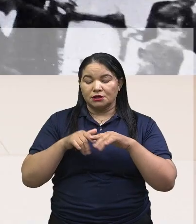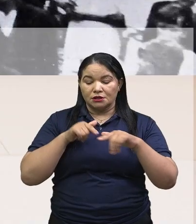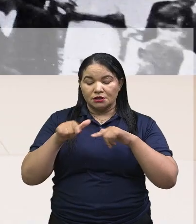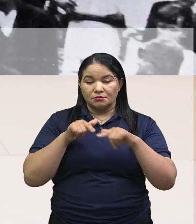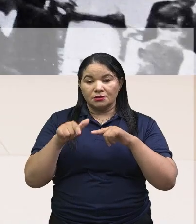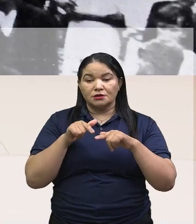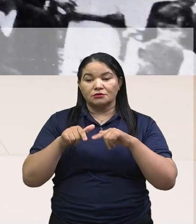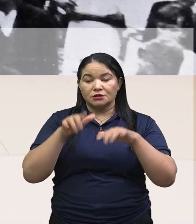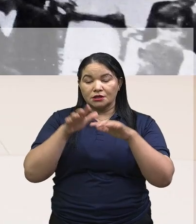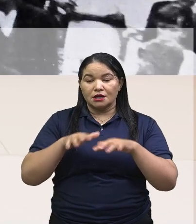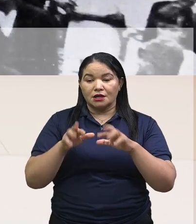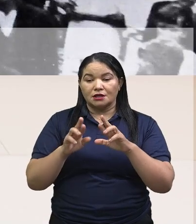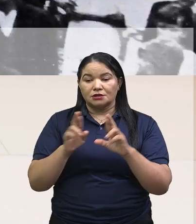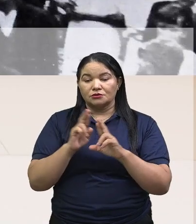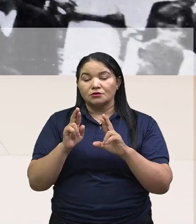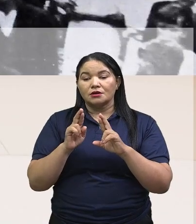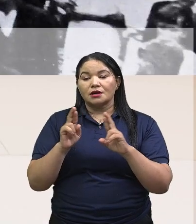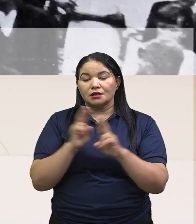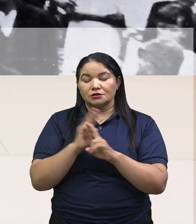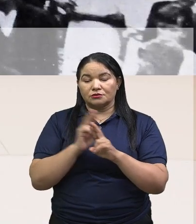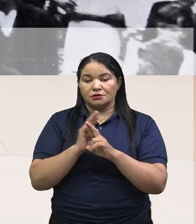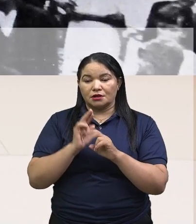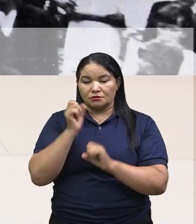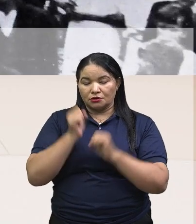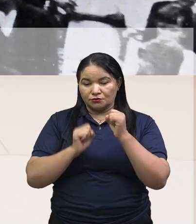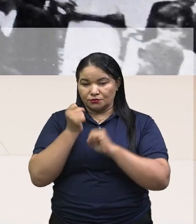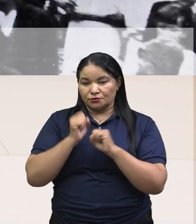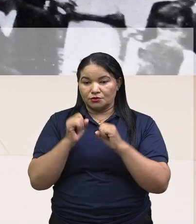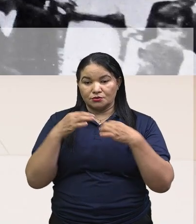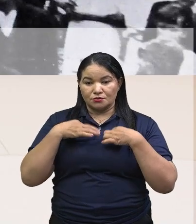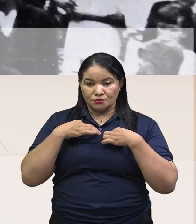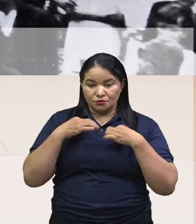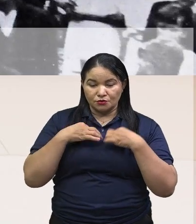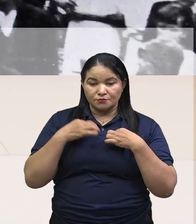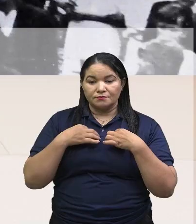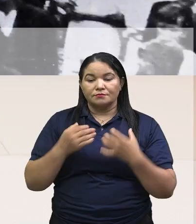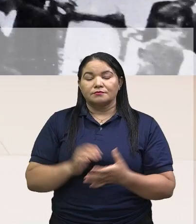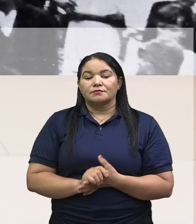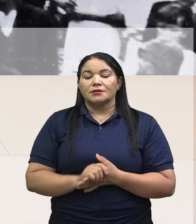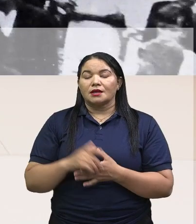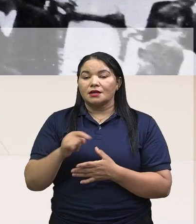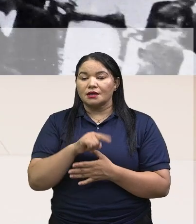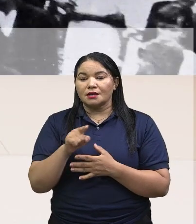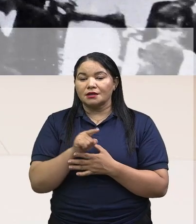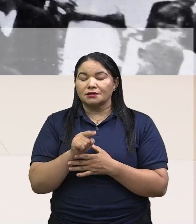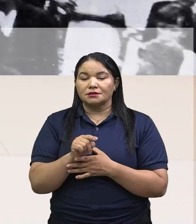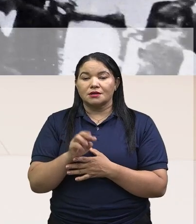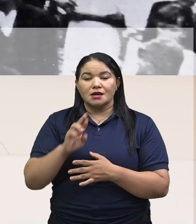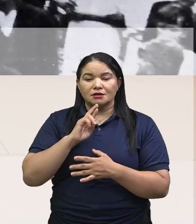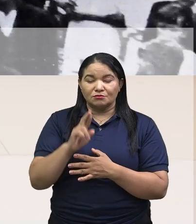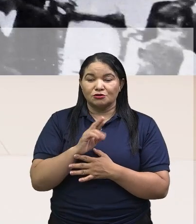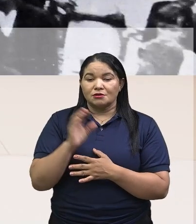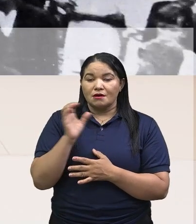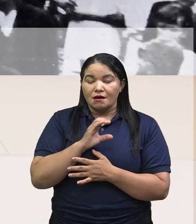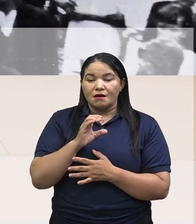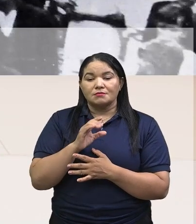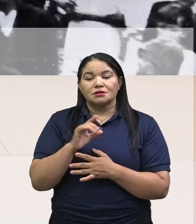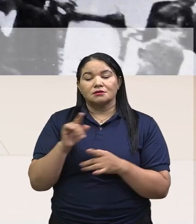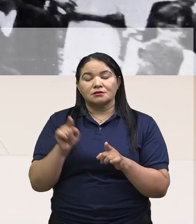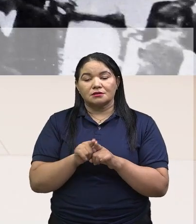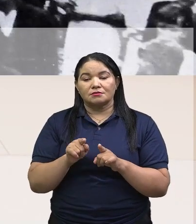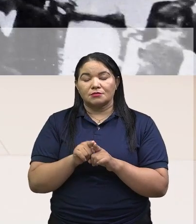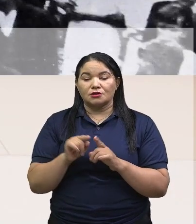indústria têxtil, né, e que obteve uma resposta rápida e repressiva, né,